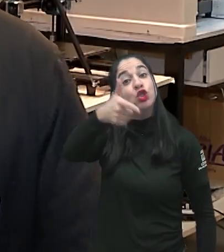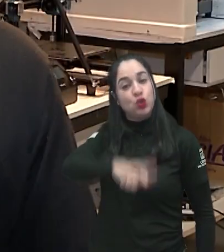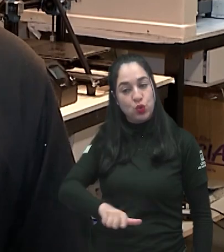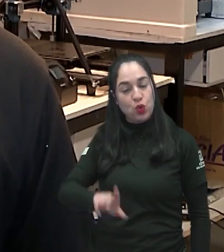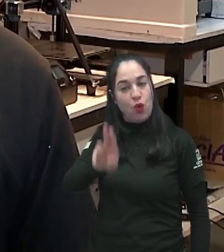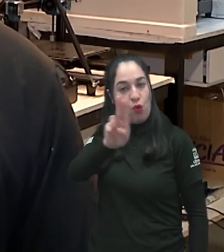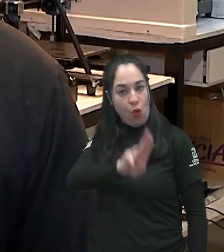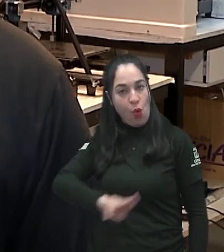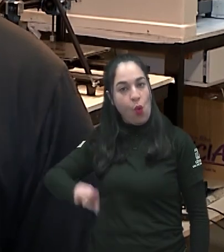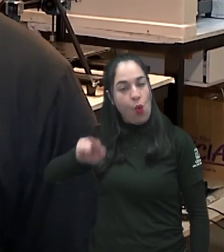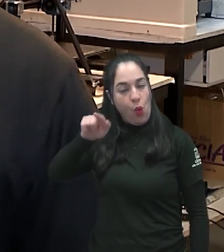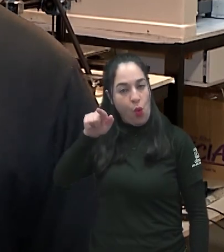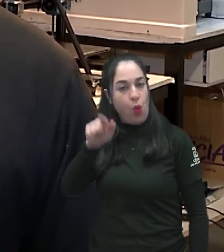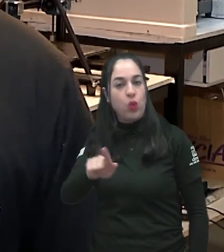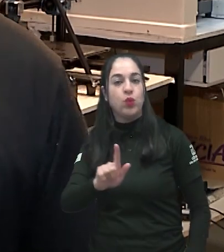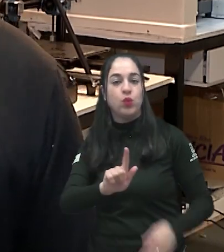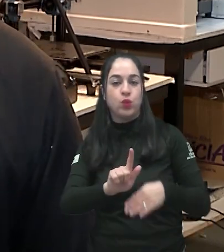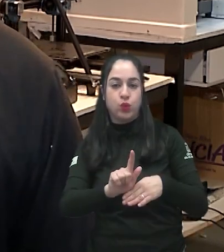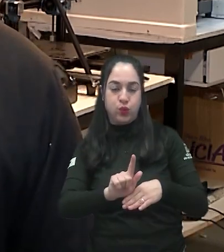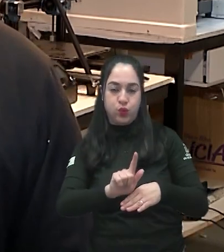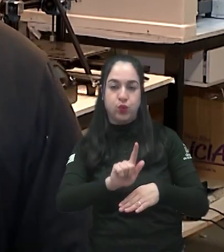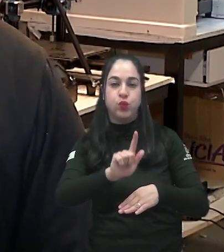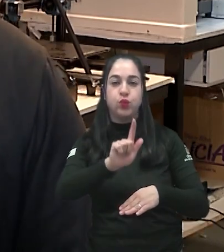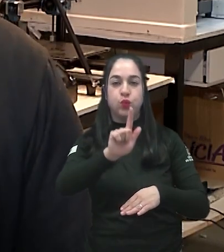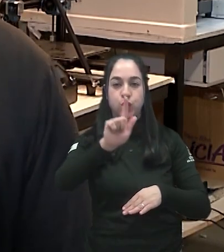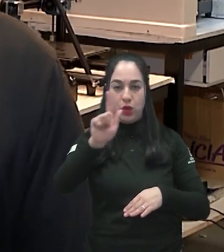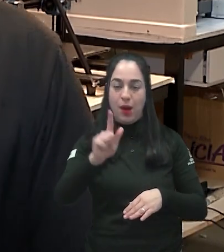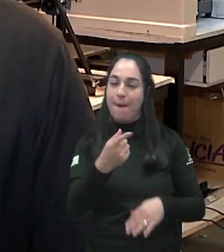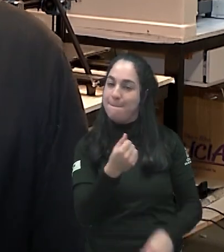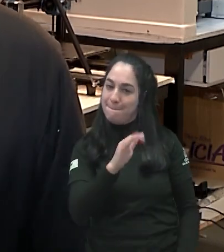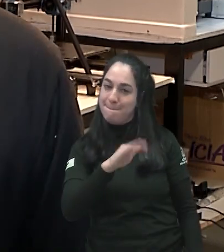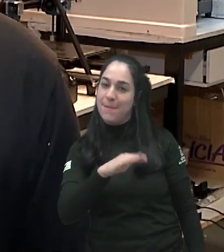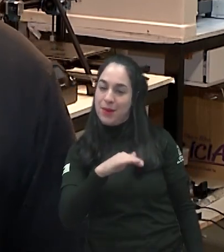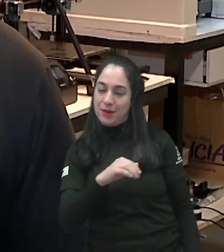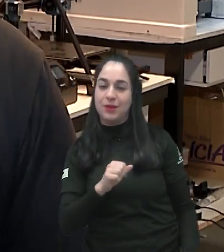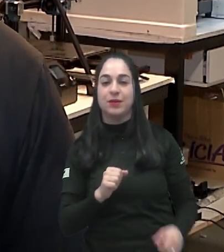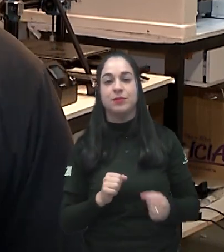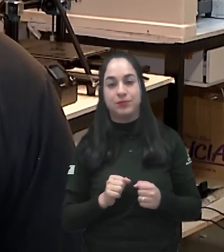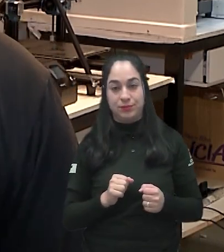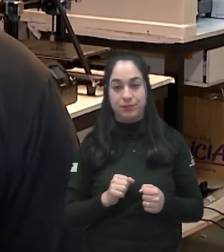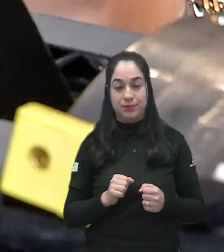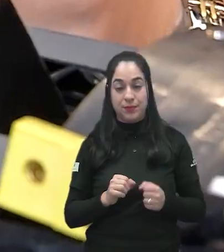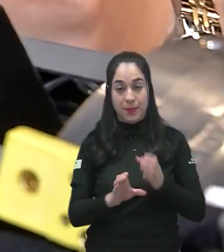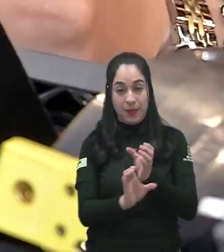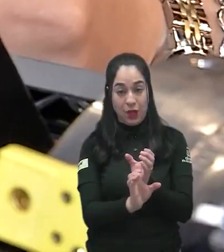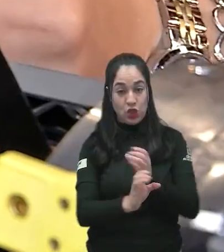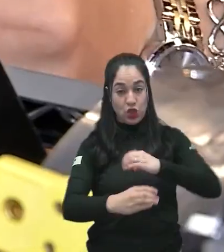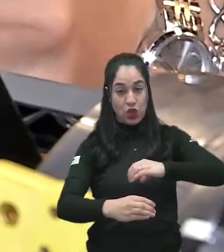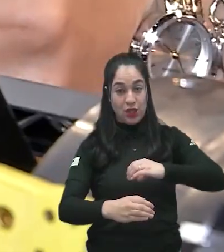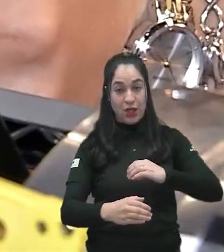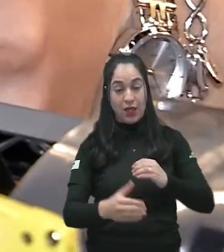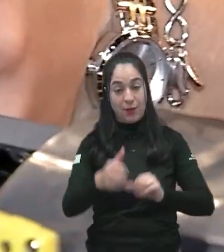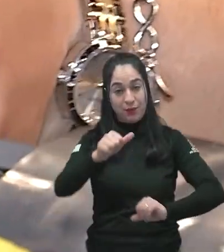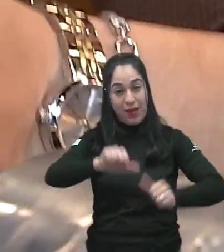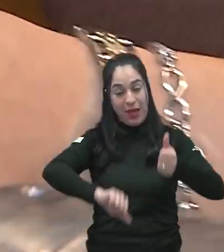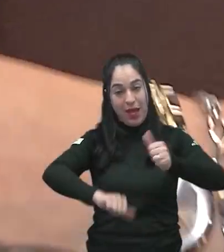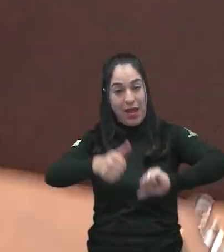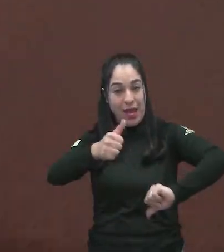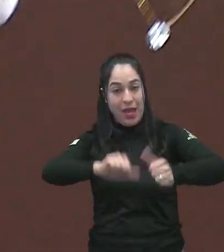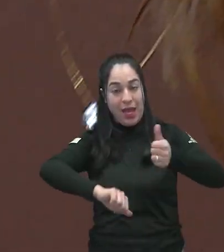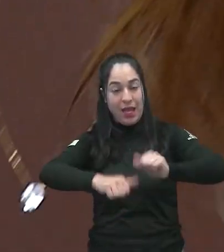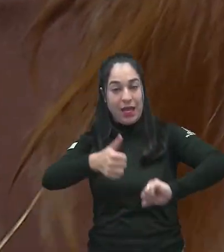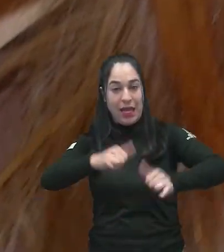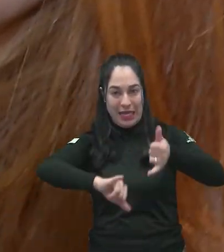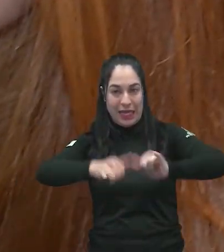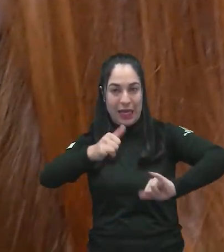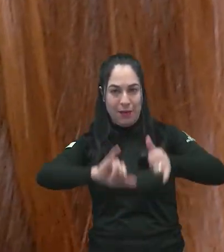vezes reutilize muitas partes desse foguete, o que acaba resultando em um custo menor, né? Para a engenheira química responsável